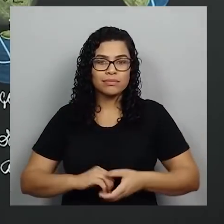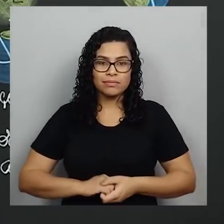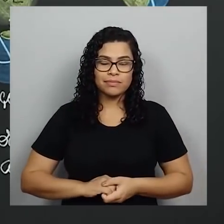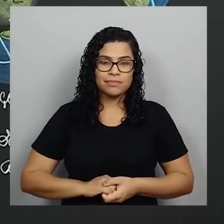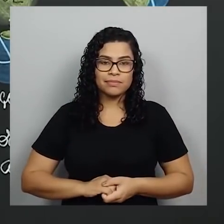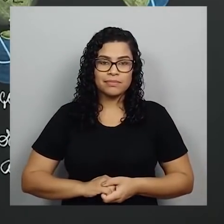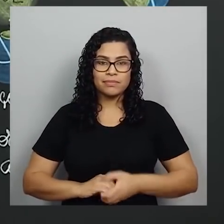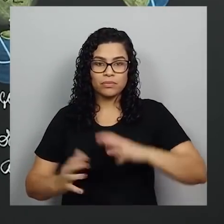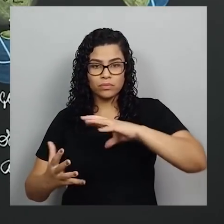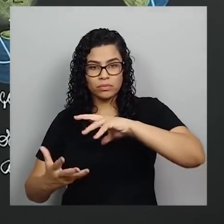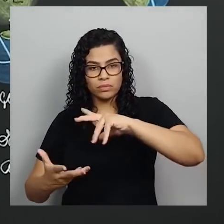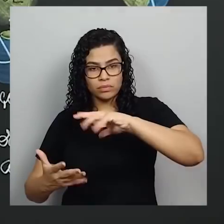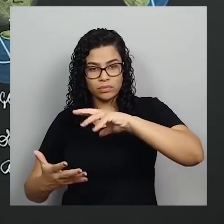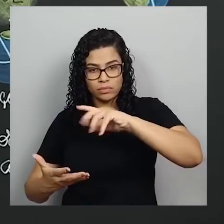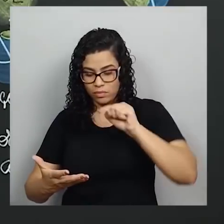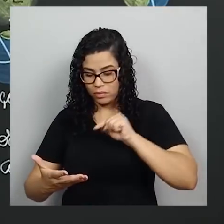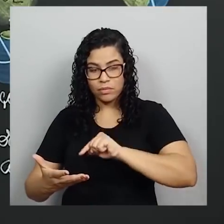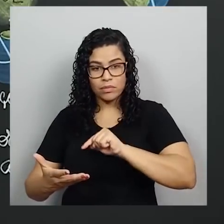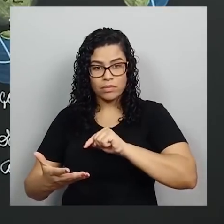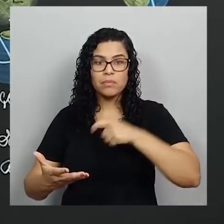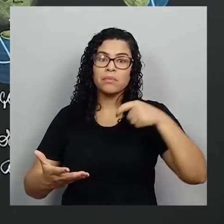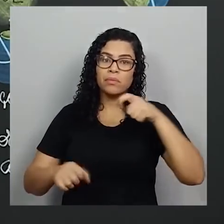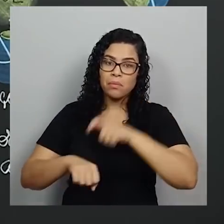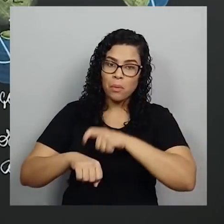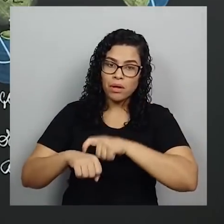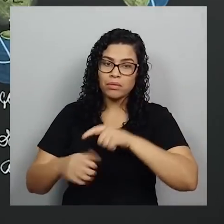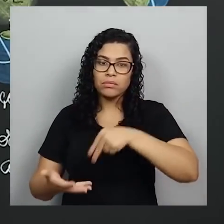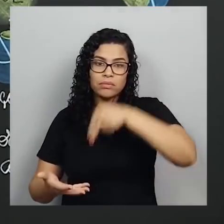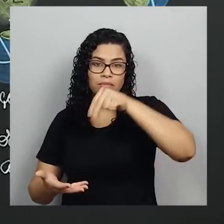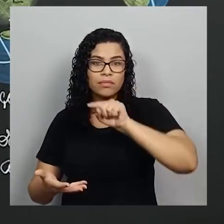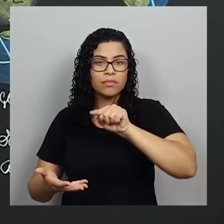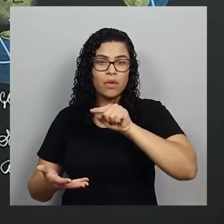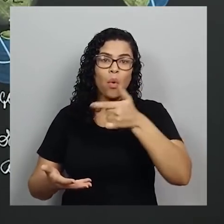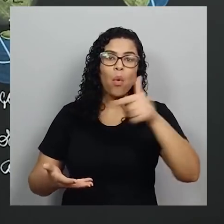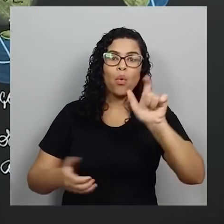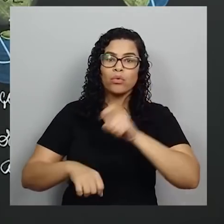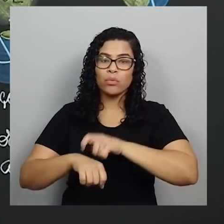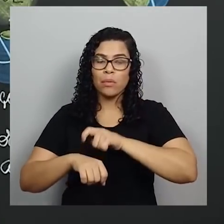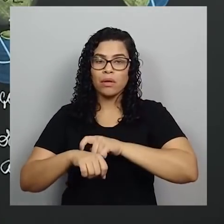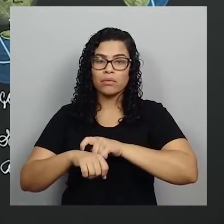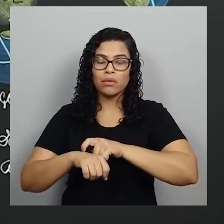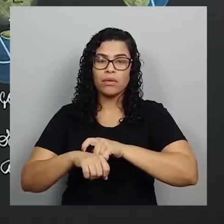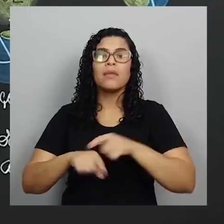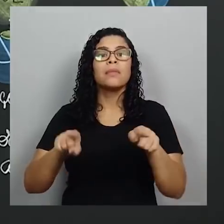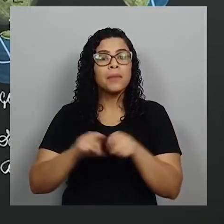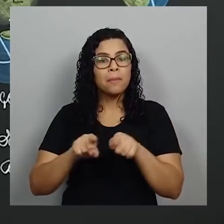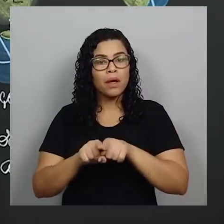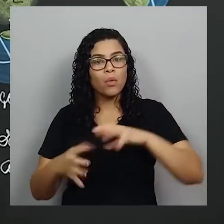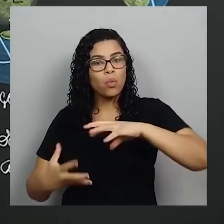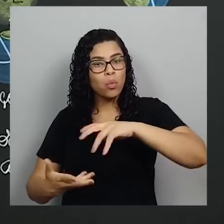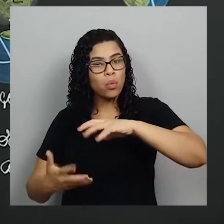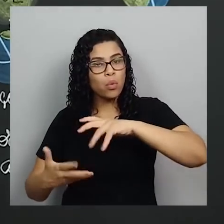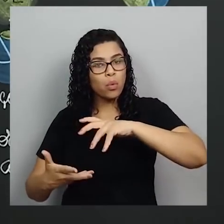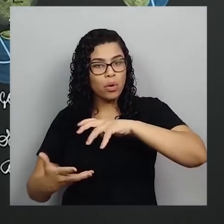porção inferior, ela está numa outra estação. Isso se deve então ao movimento de translação, à inclinação da Terra. E aí